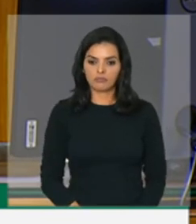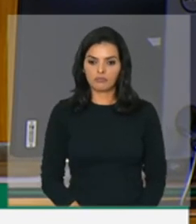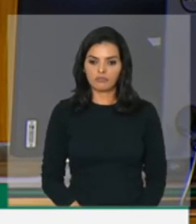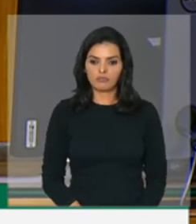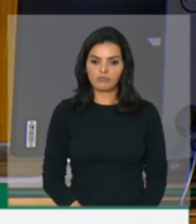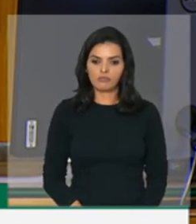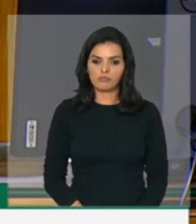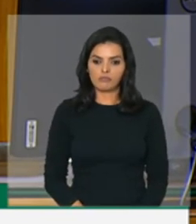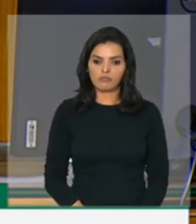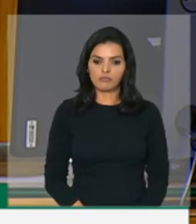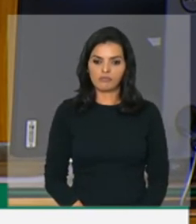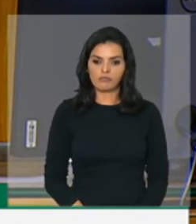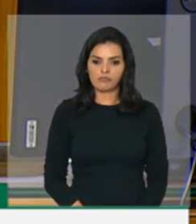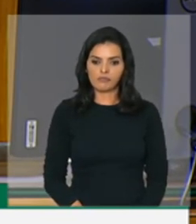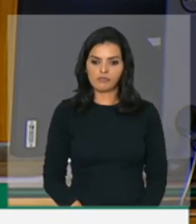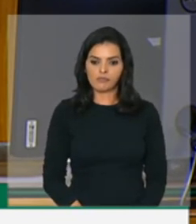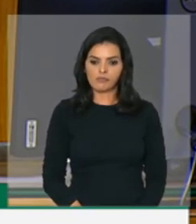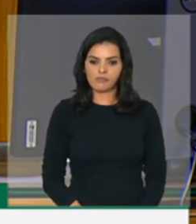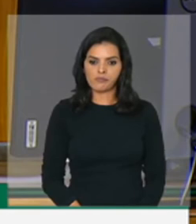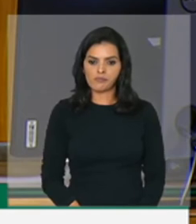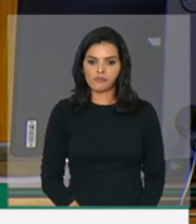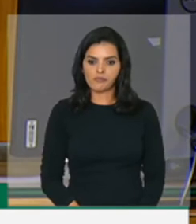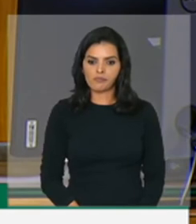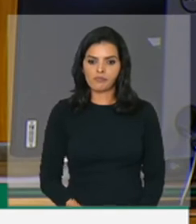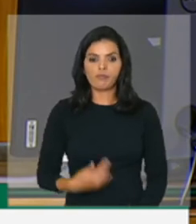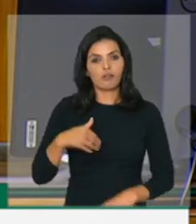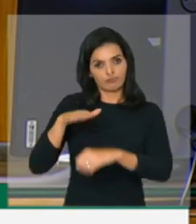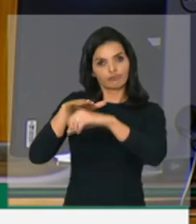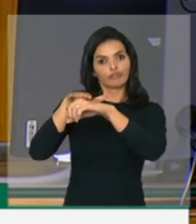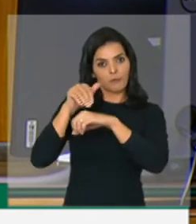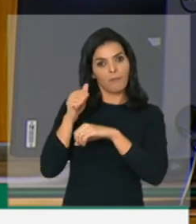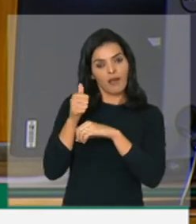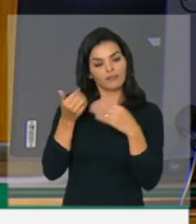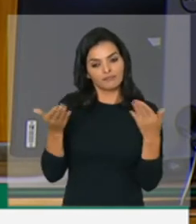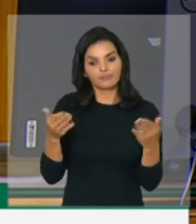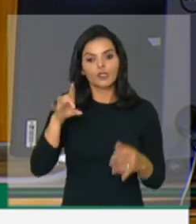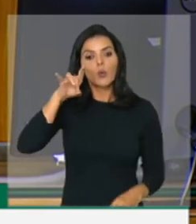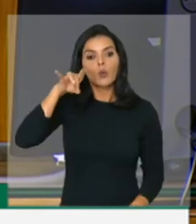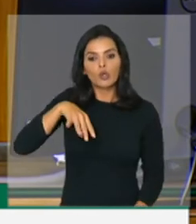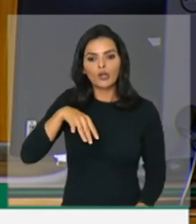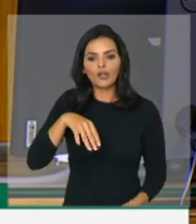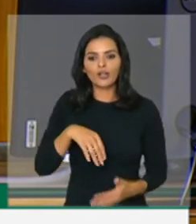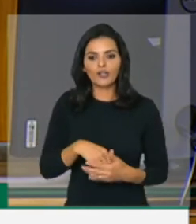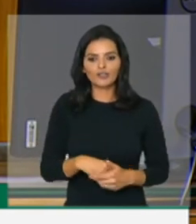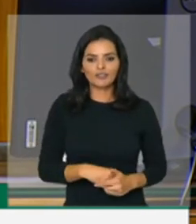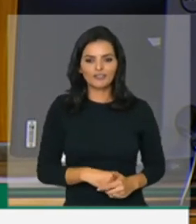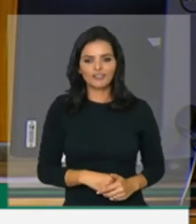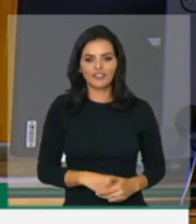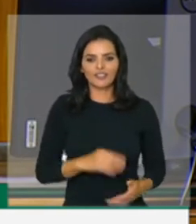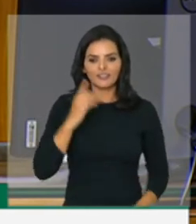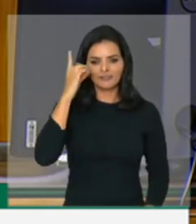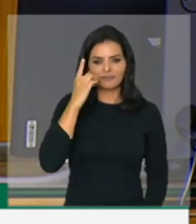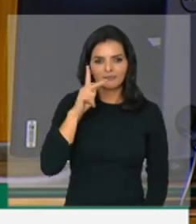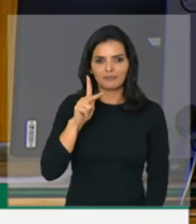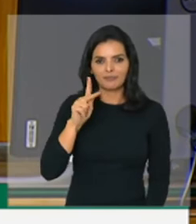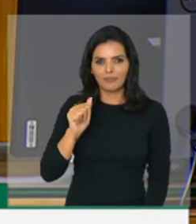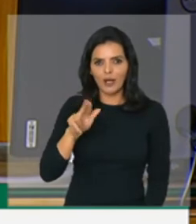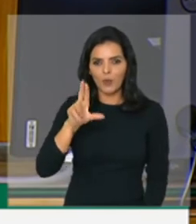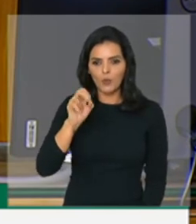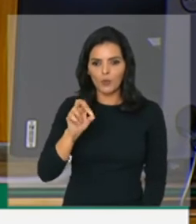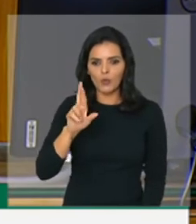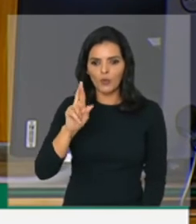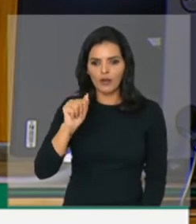Esse eu vou deixar marcado, viu, deputado José Medeiros? Foi chamado. E por último, o deputado Paulo Ramos, do